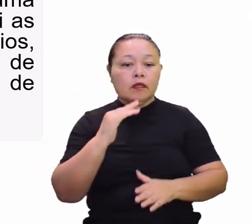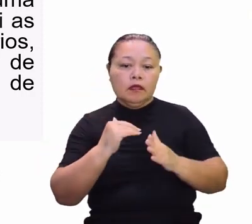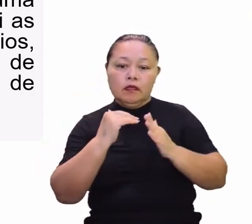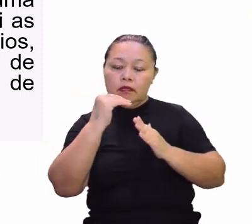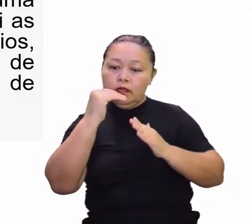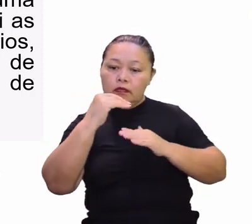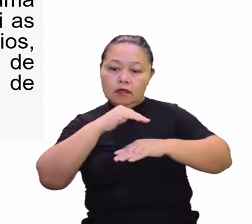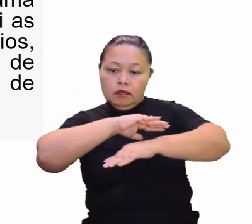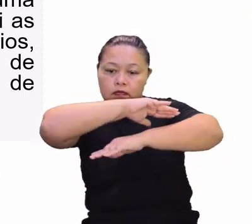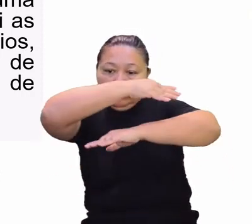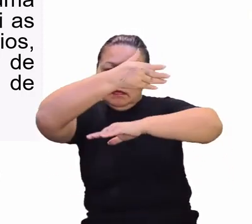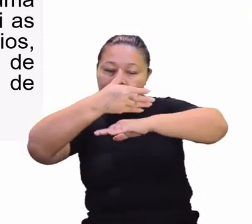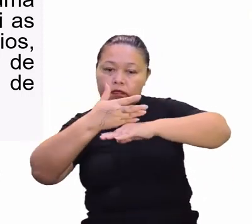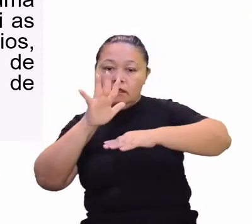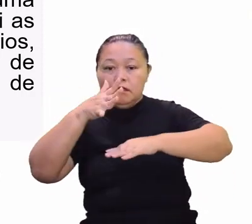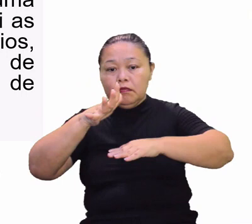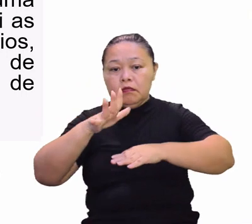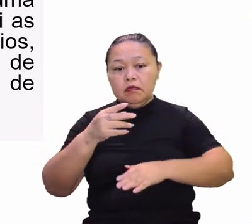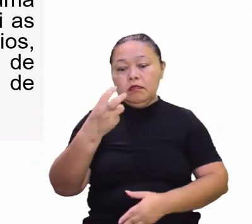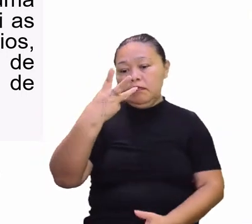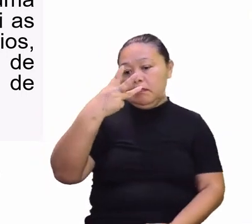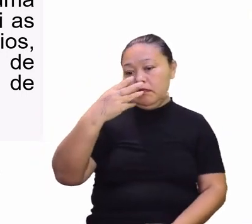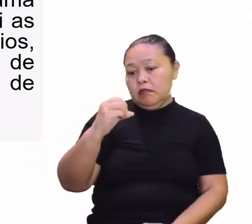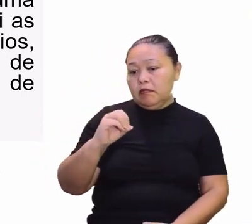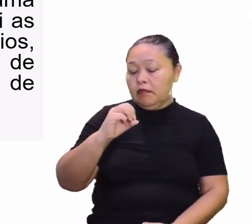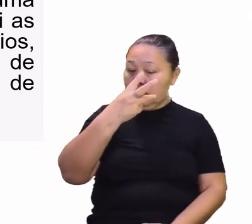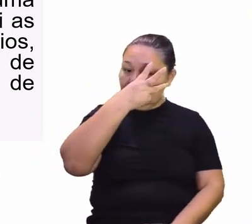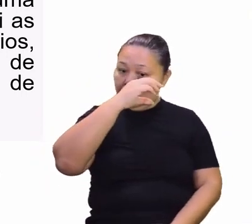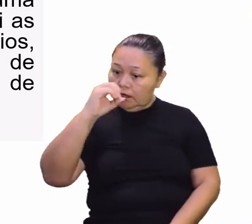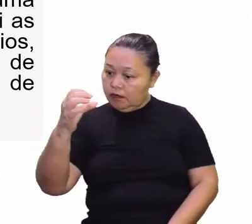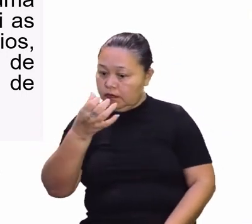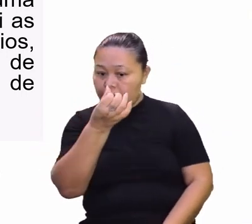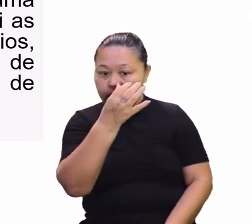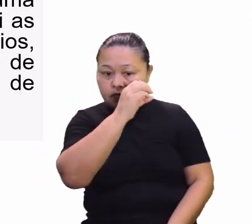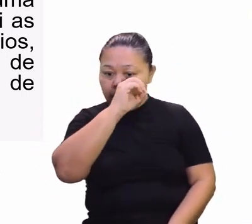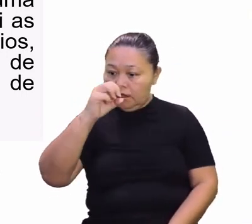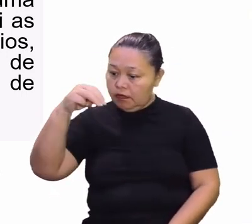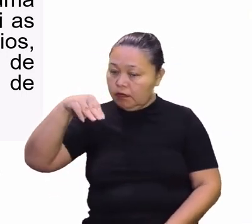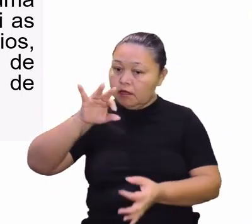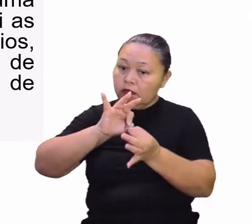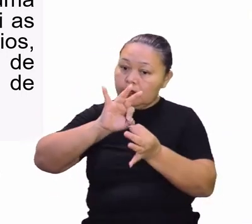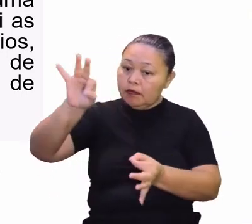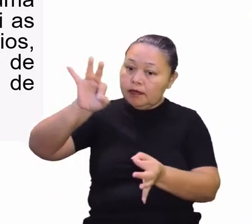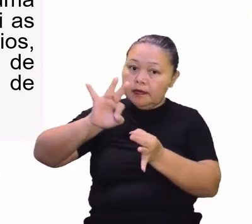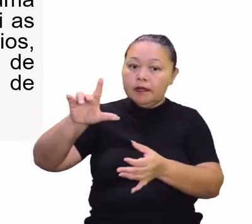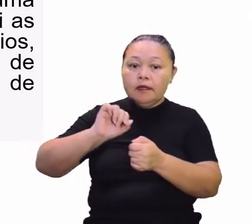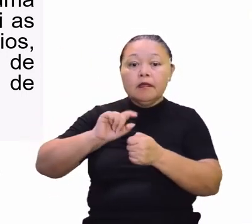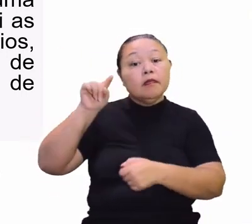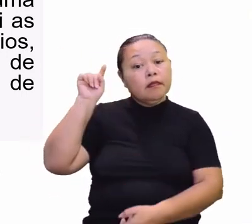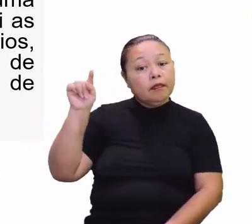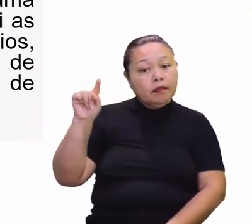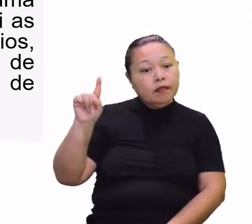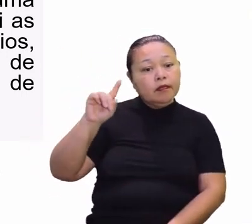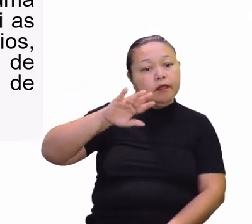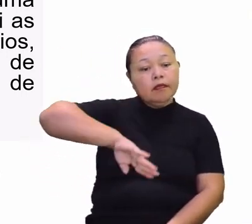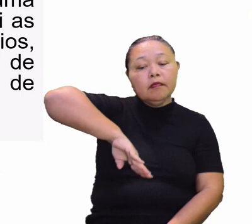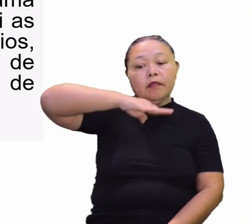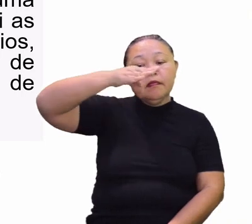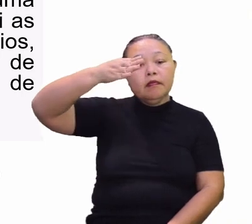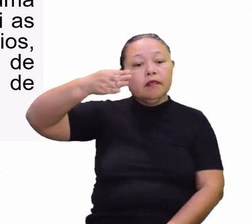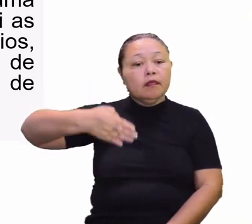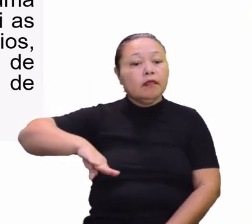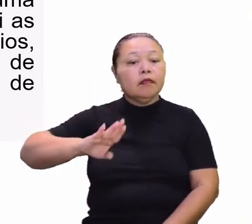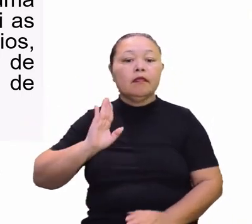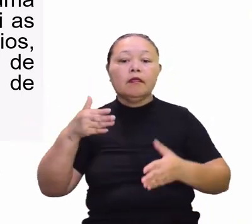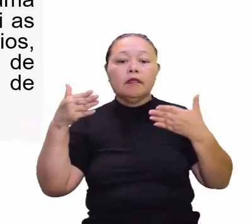nessa unidade variam entre 300 e 600 metros. É sob esta unidade de relevo,